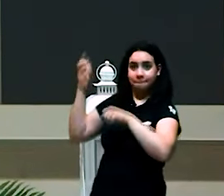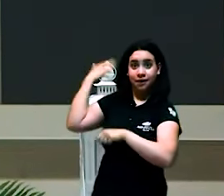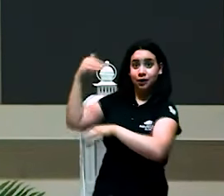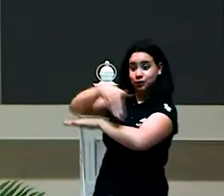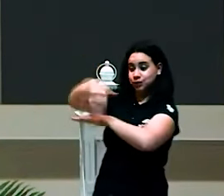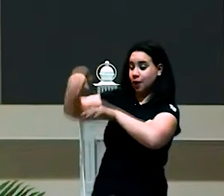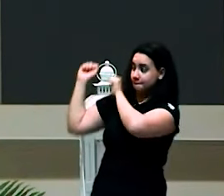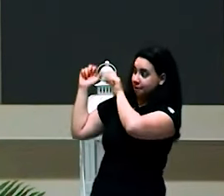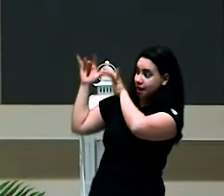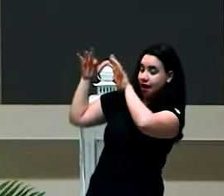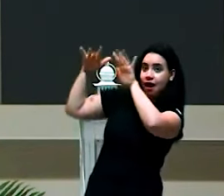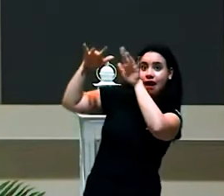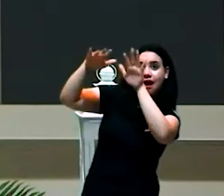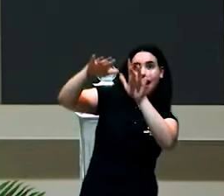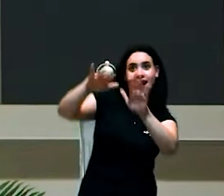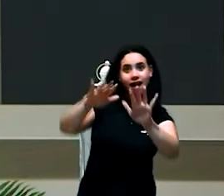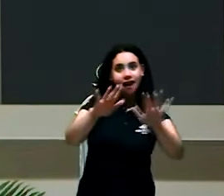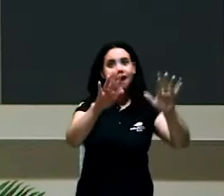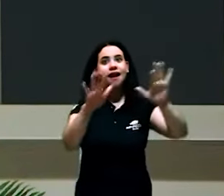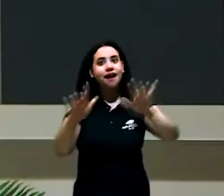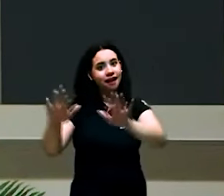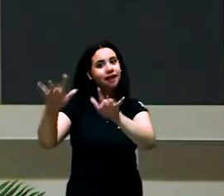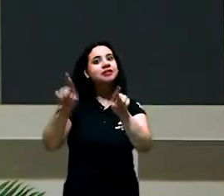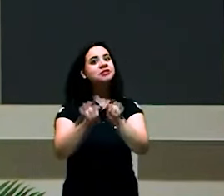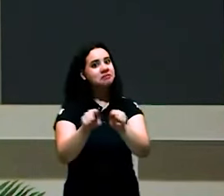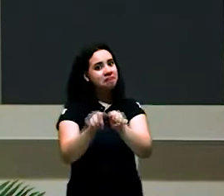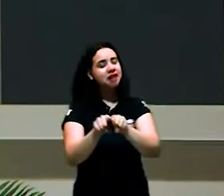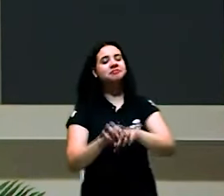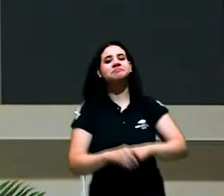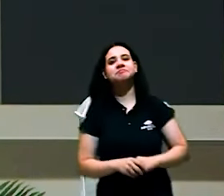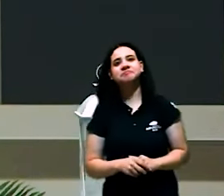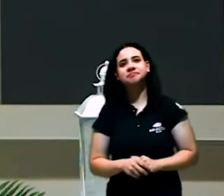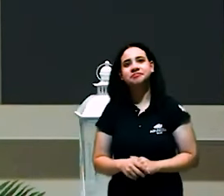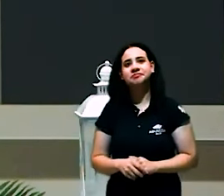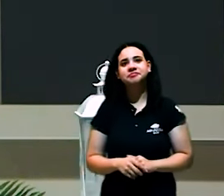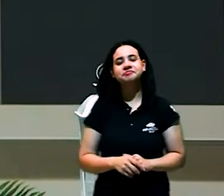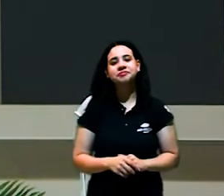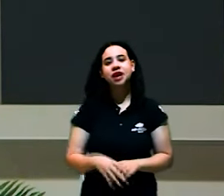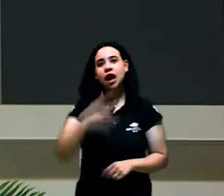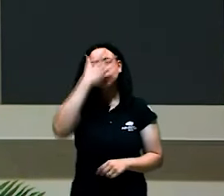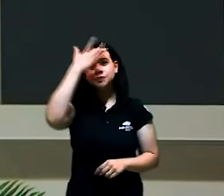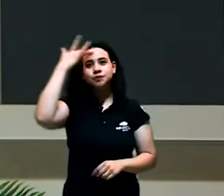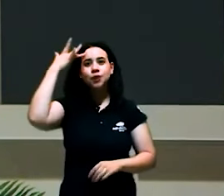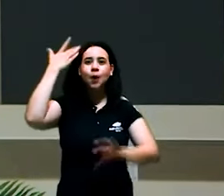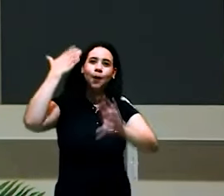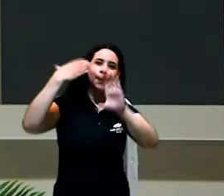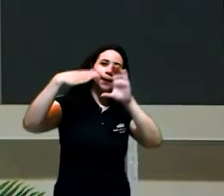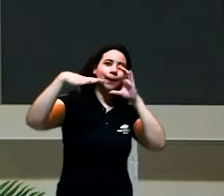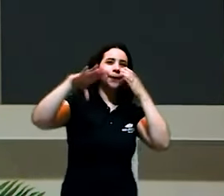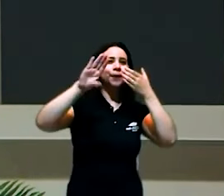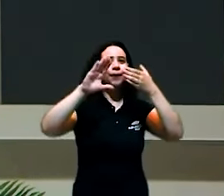cantavam duas canções durante todo o dia. Eles cantavam o bom consolador, e sobre